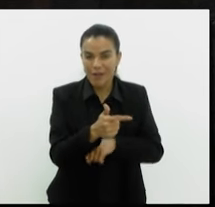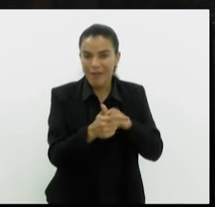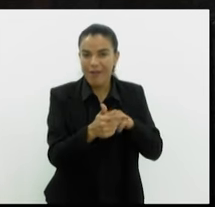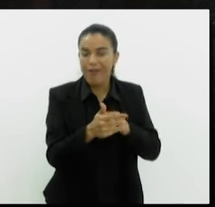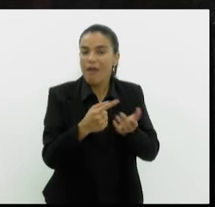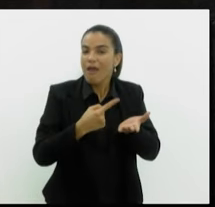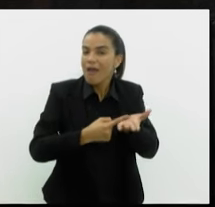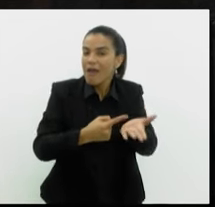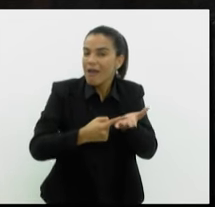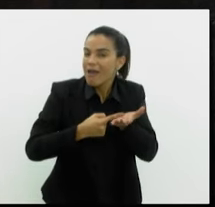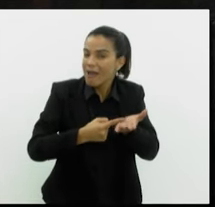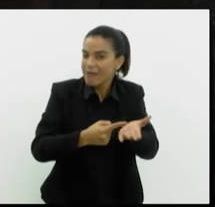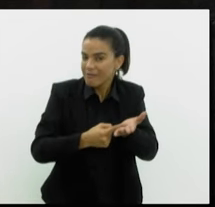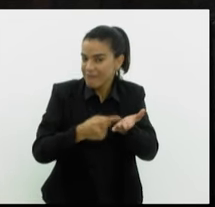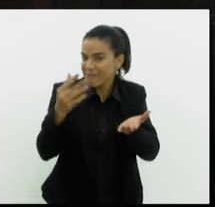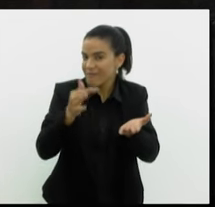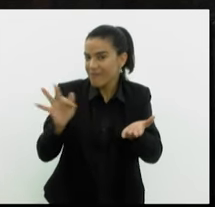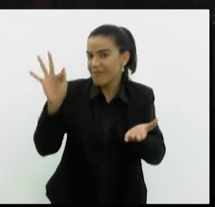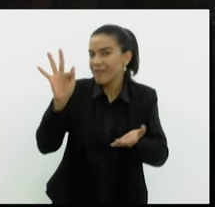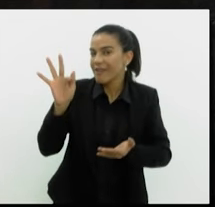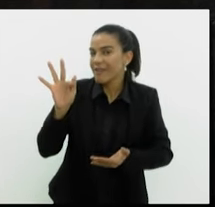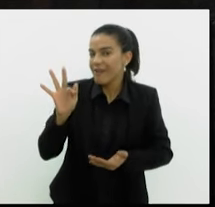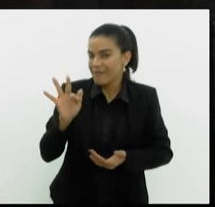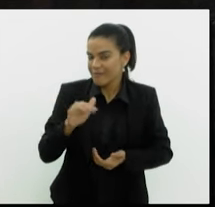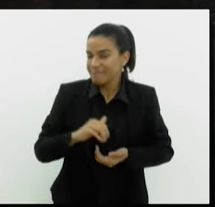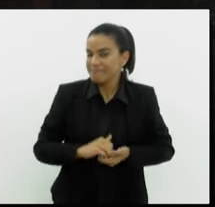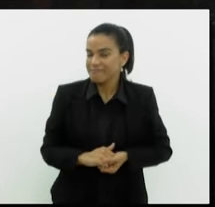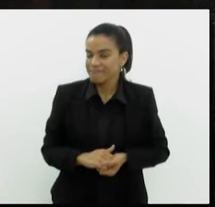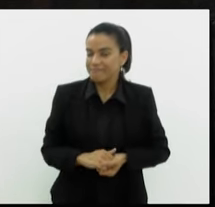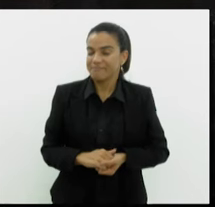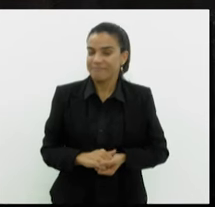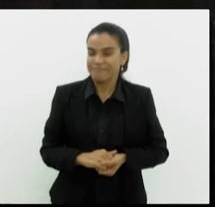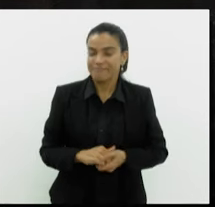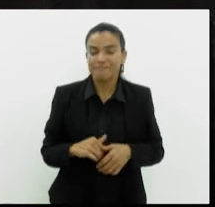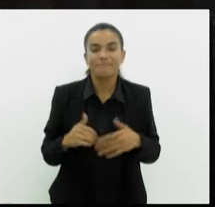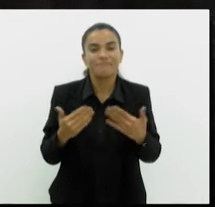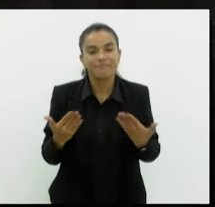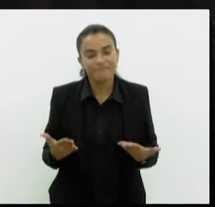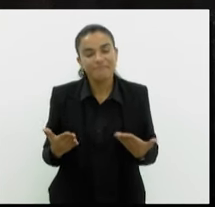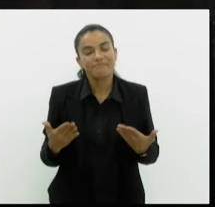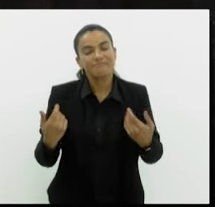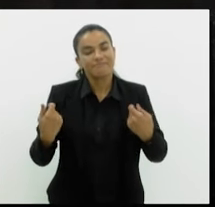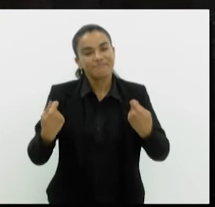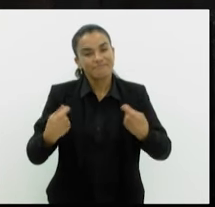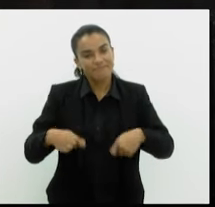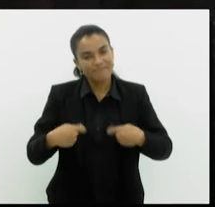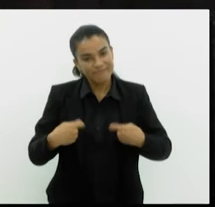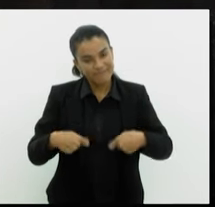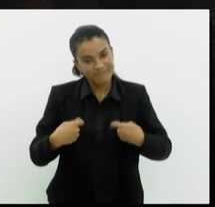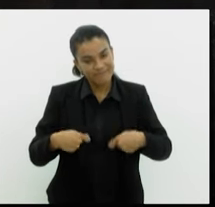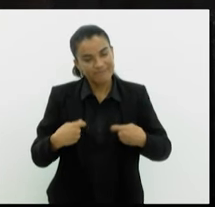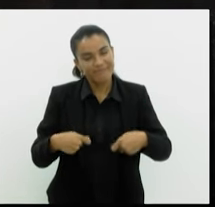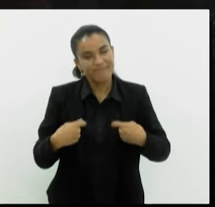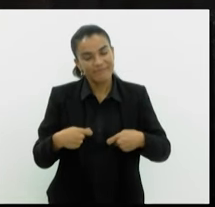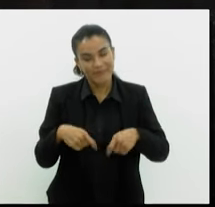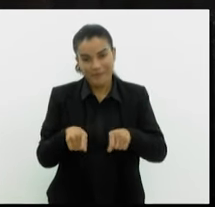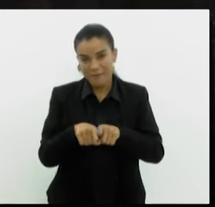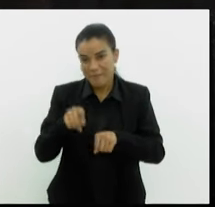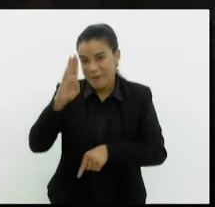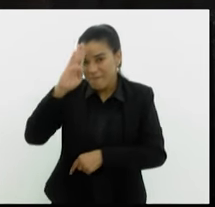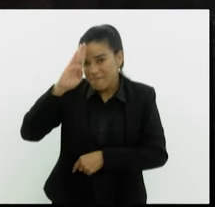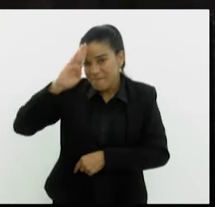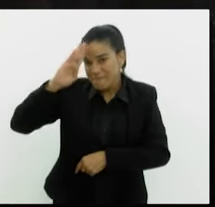pacto federativo, senhor presidente. Então, é necessário e